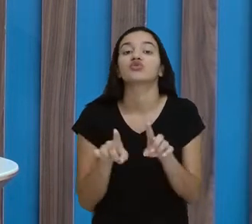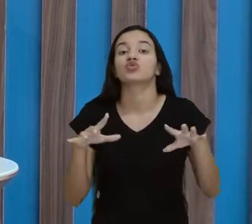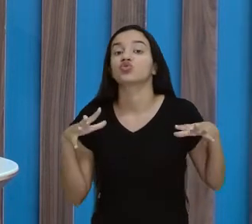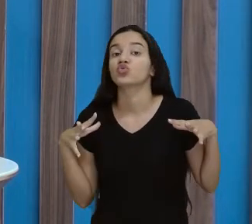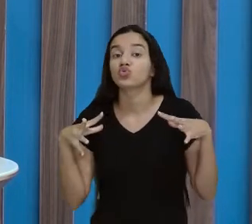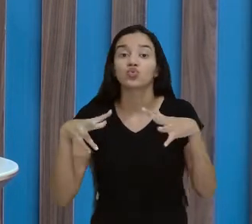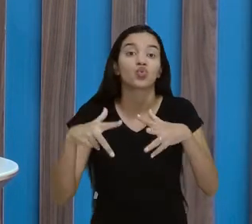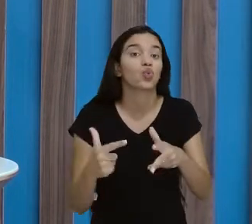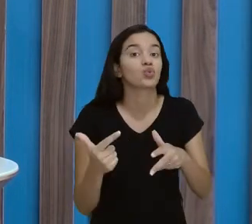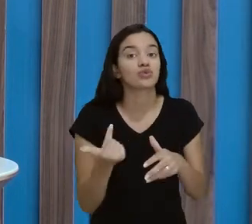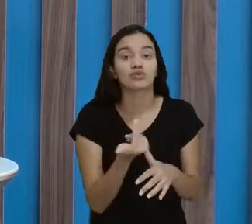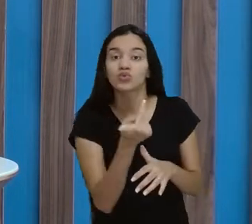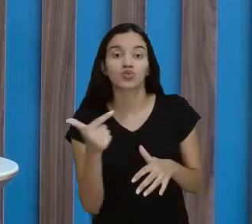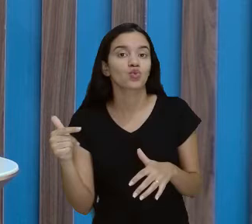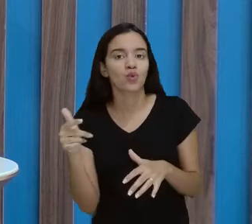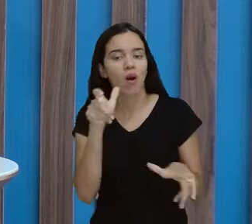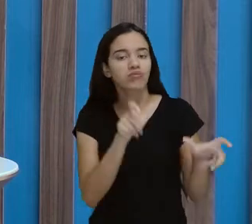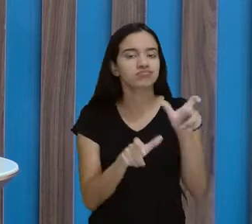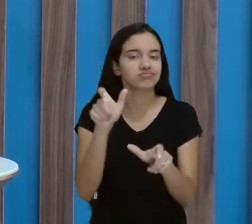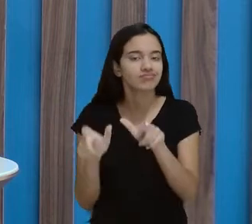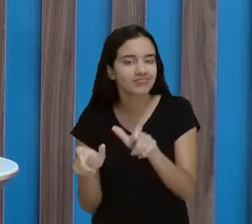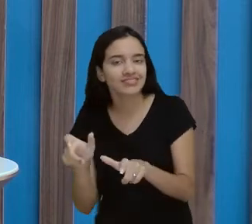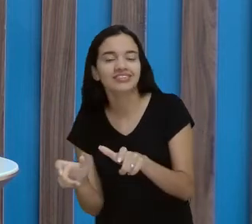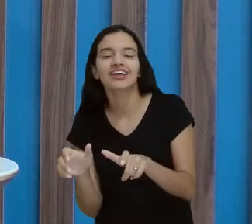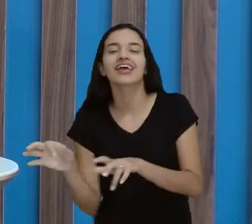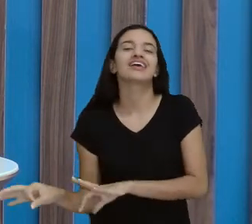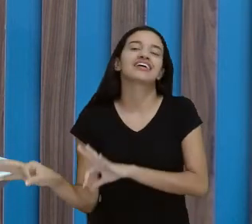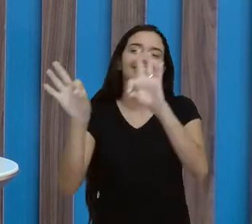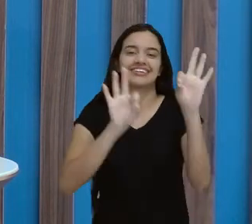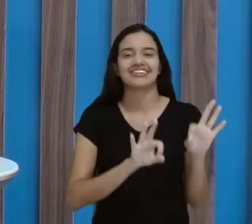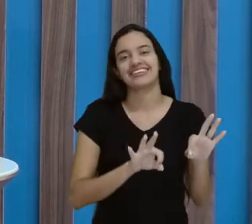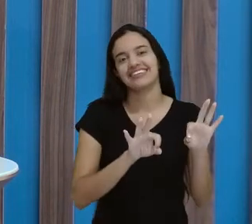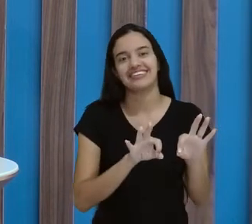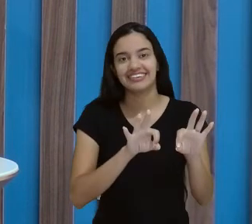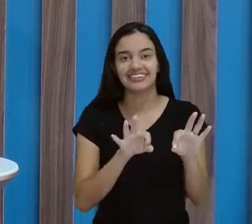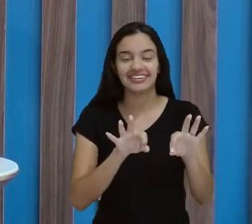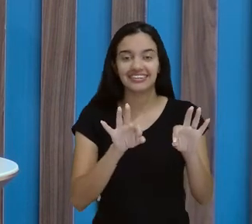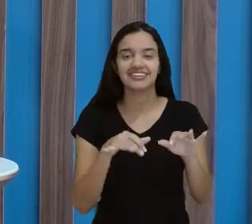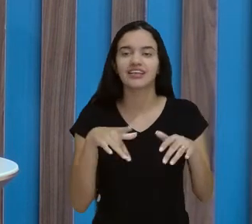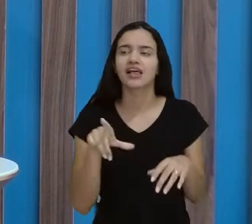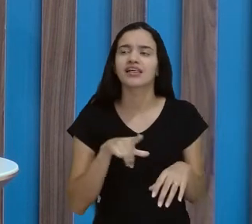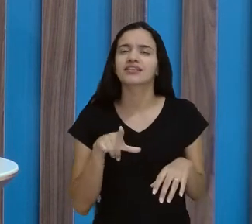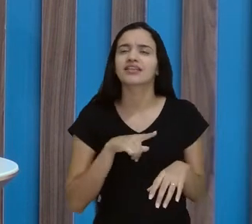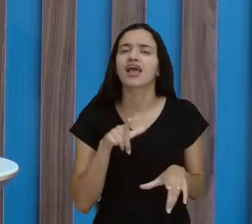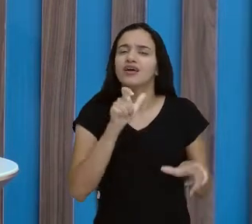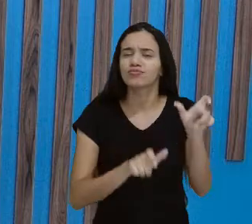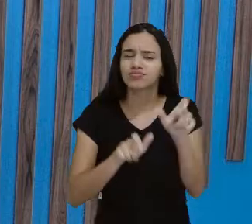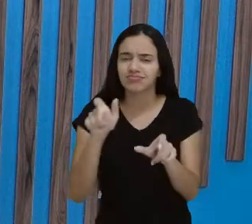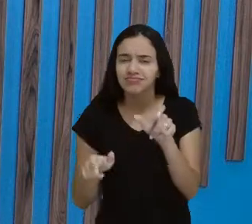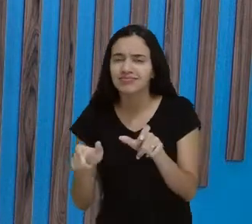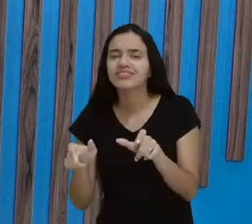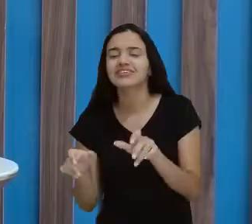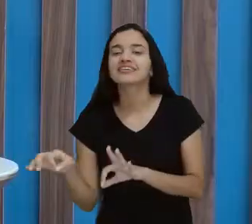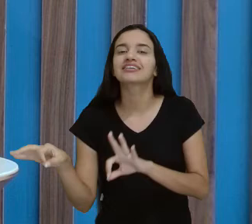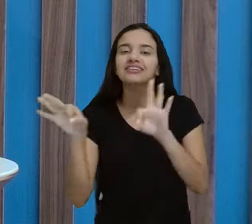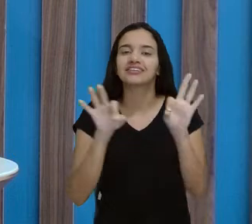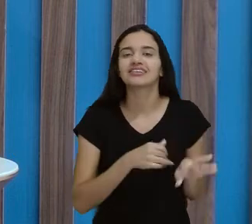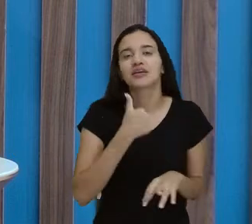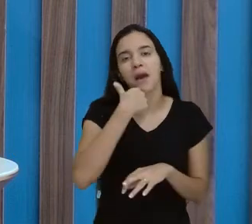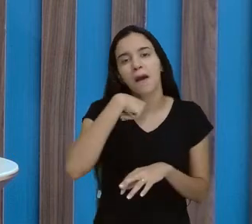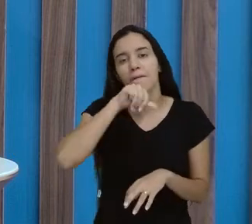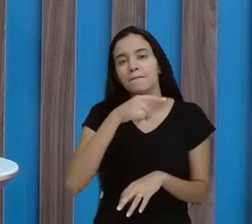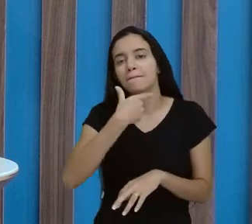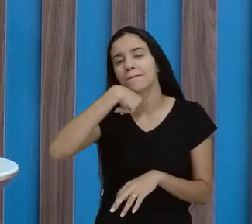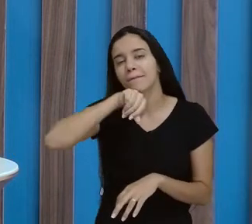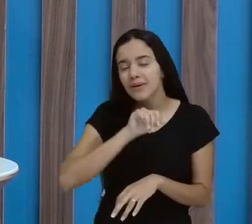todos os outros que assistem e que não são da rede, não é, professora Sandra? Tem muita gente que assiste a gente, viu? Muitos pais,